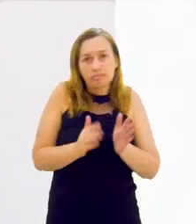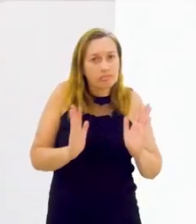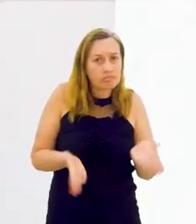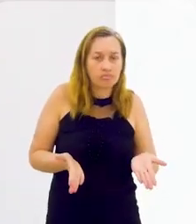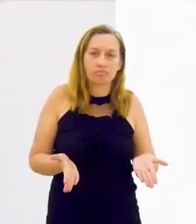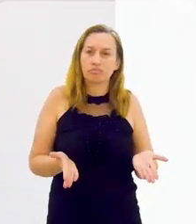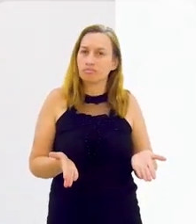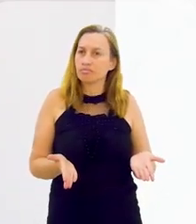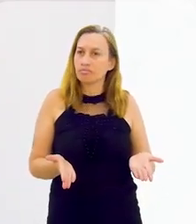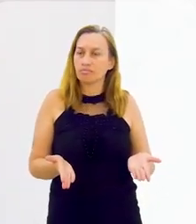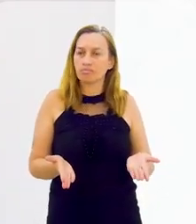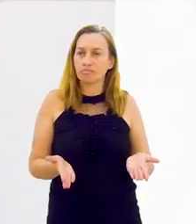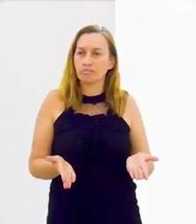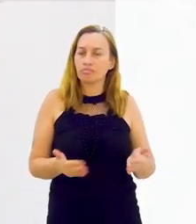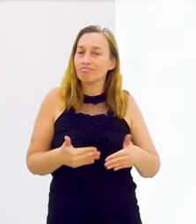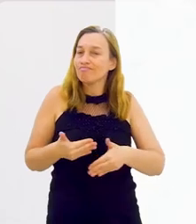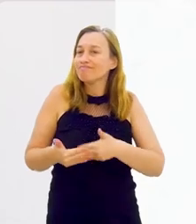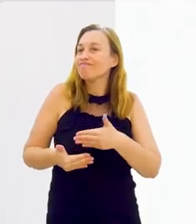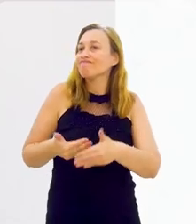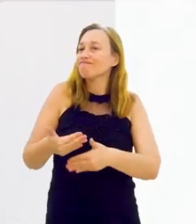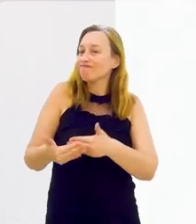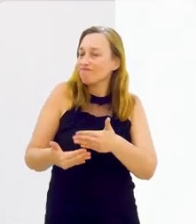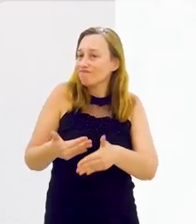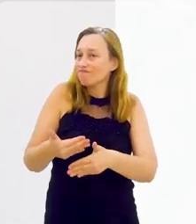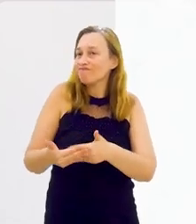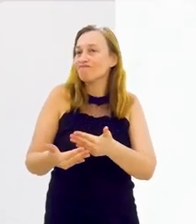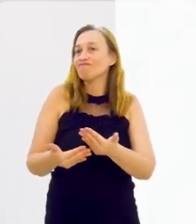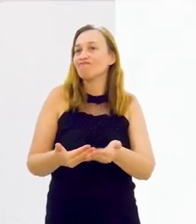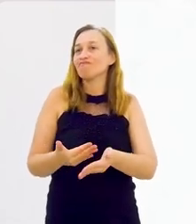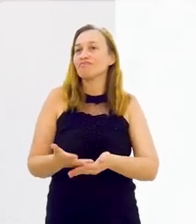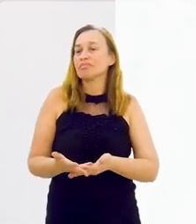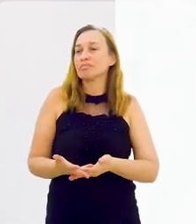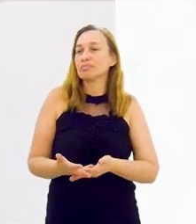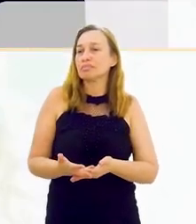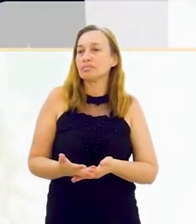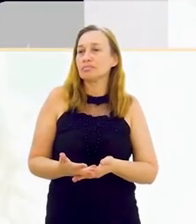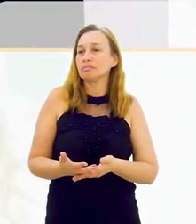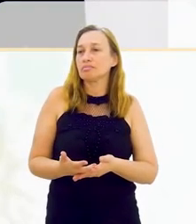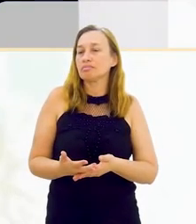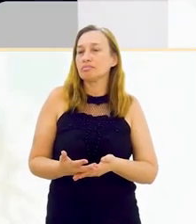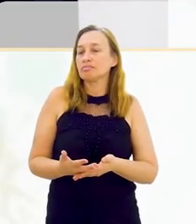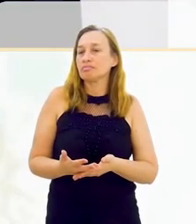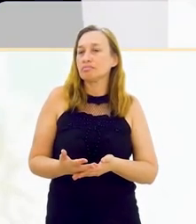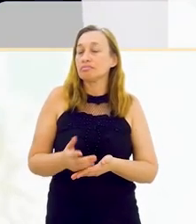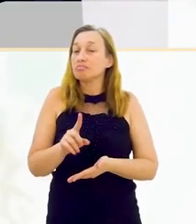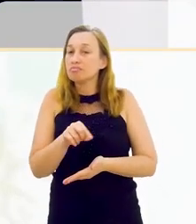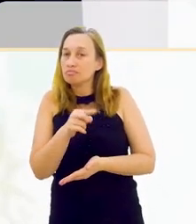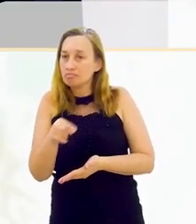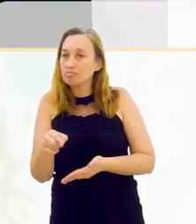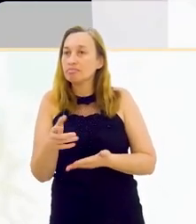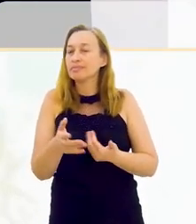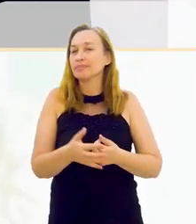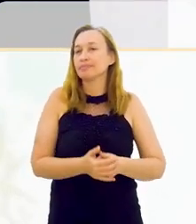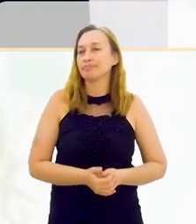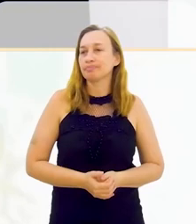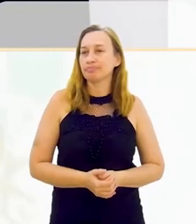ainda é até hoje, então, assim, esse processo de retração, né,